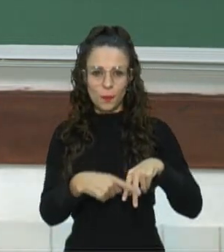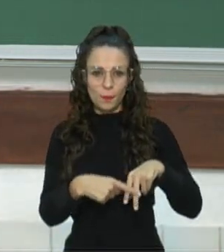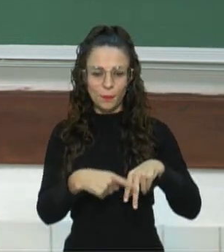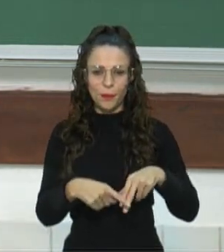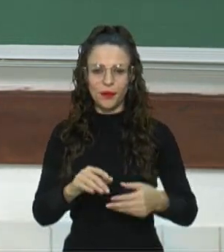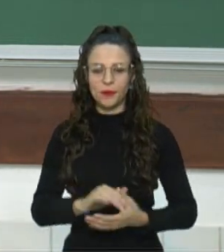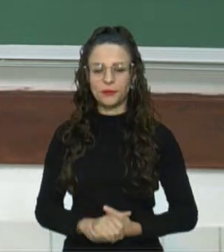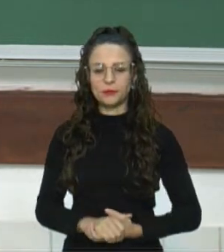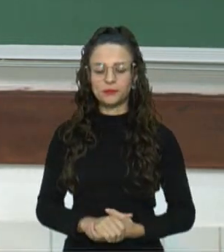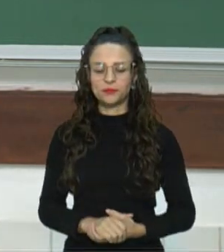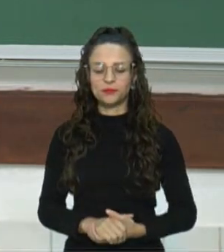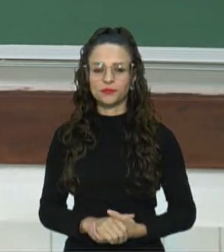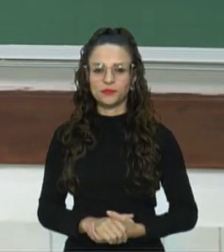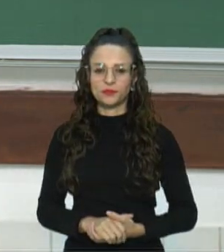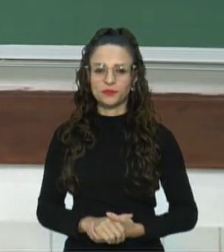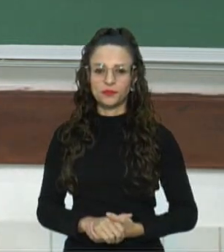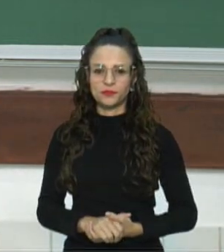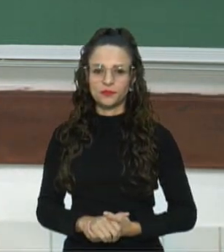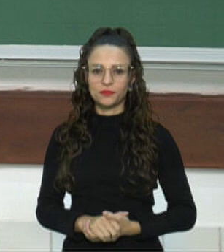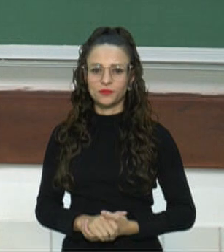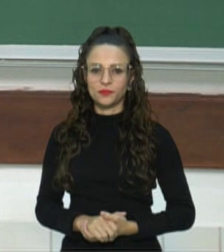frente.